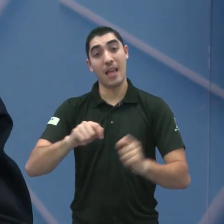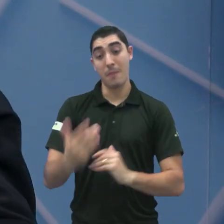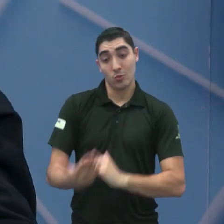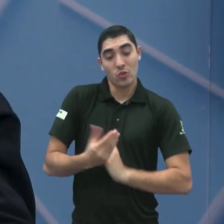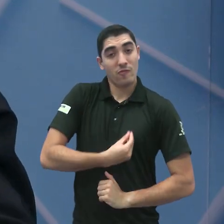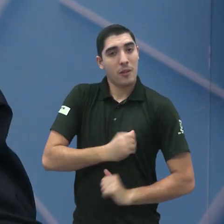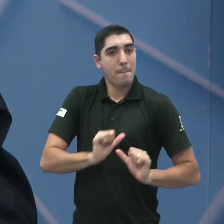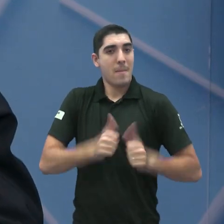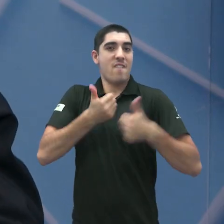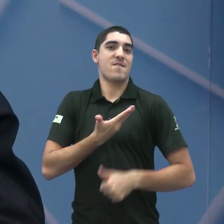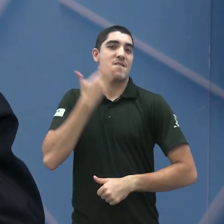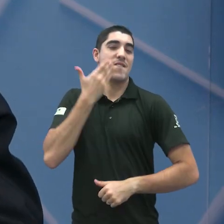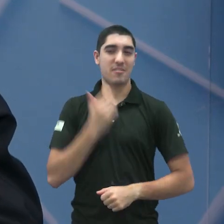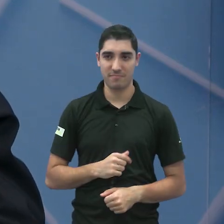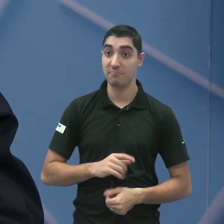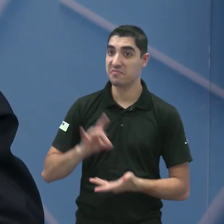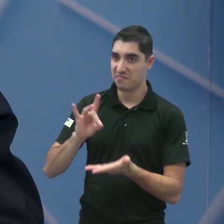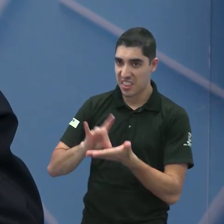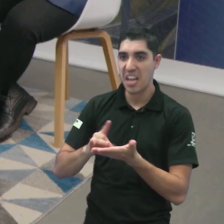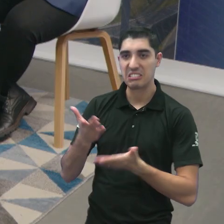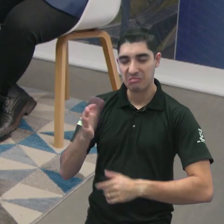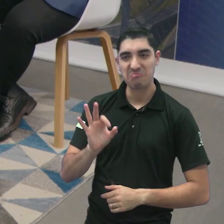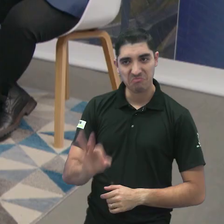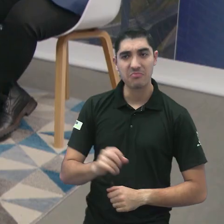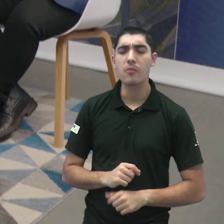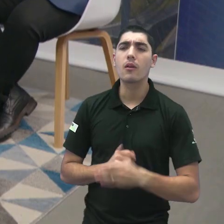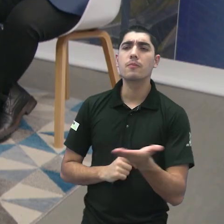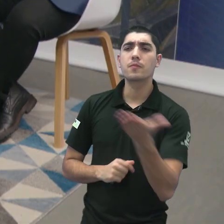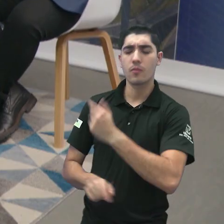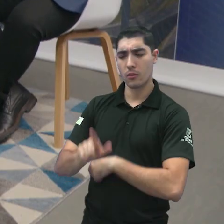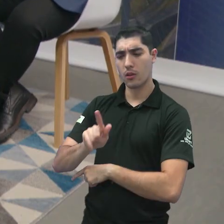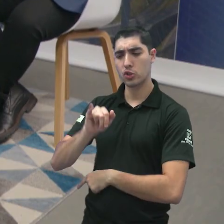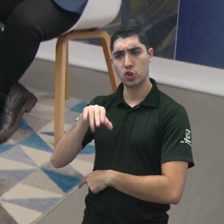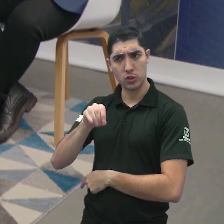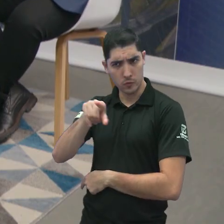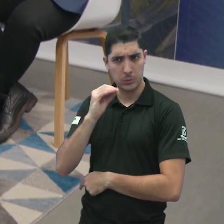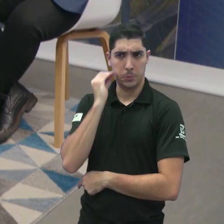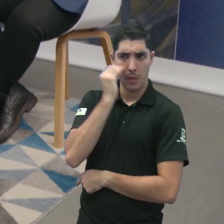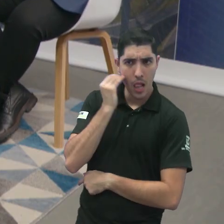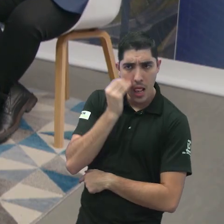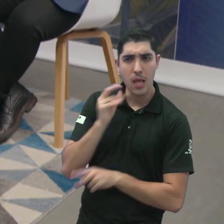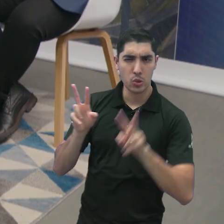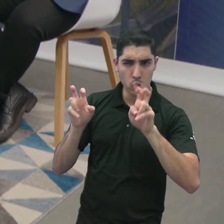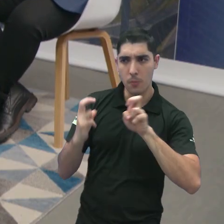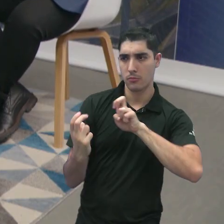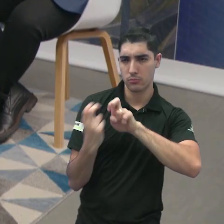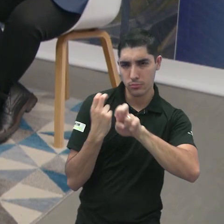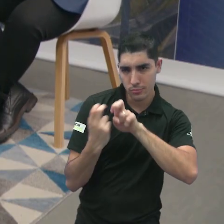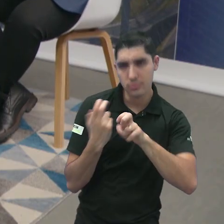a nossa vida, né? No modo geral. Com certeza. Ô Gino, você que falou que tem experiências, né? Vivenciou a questão